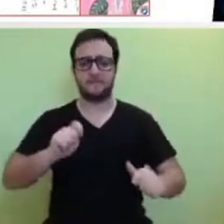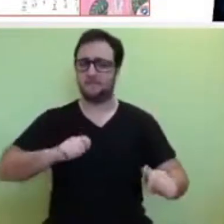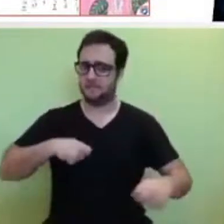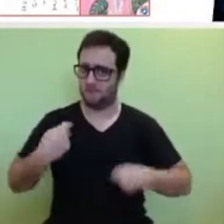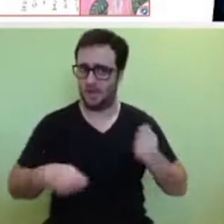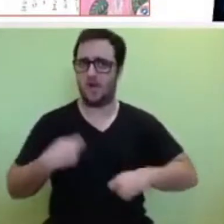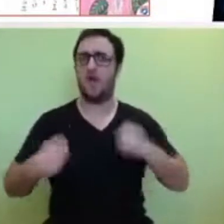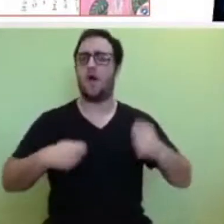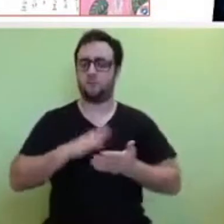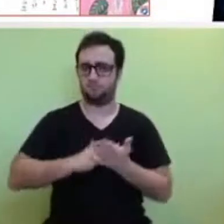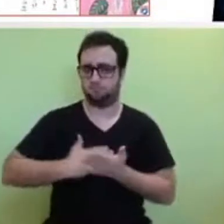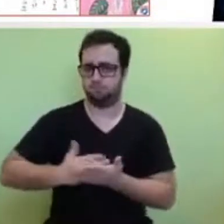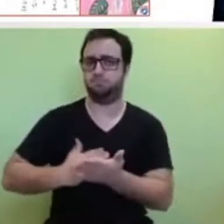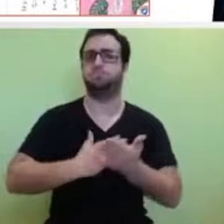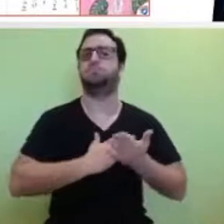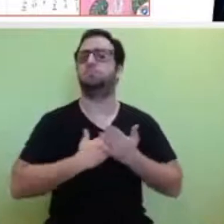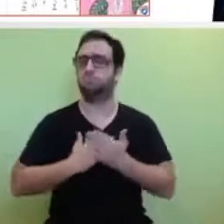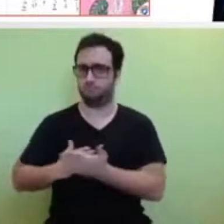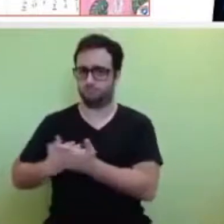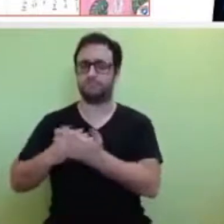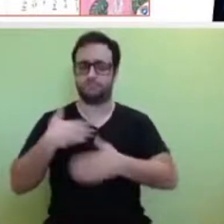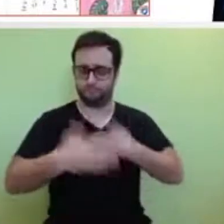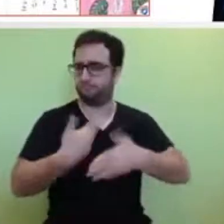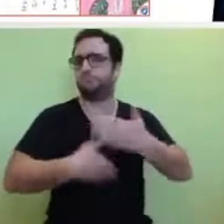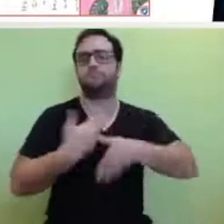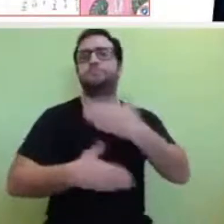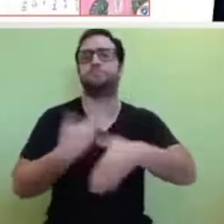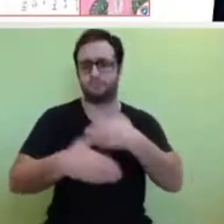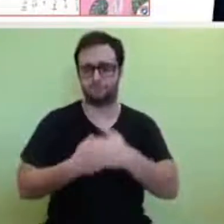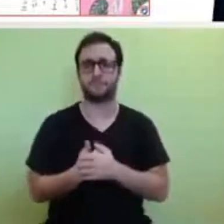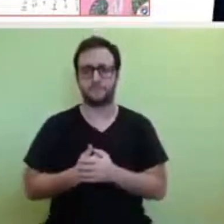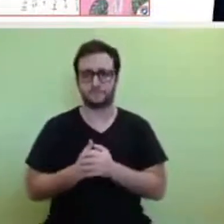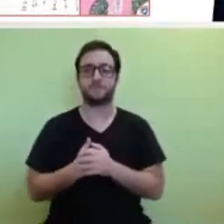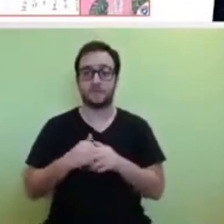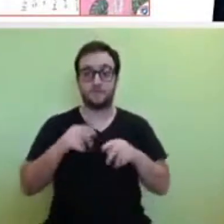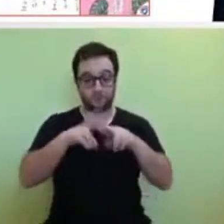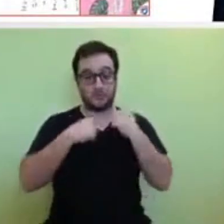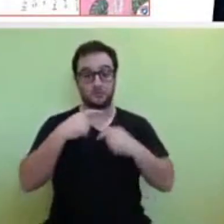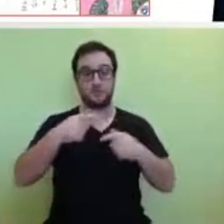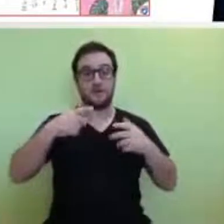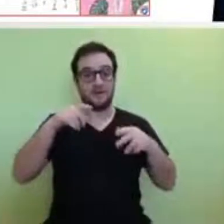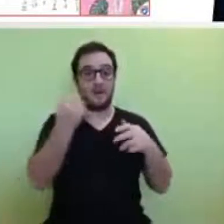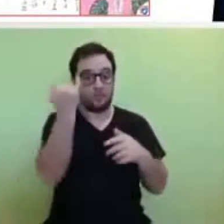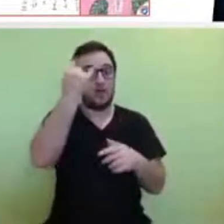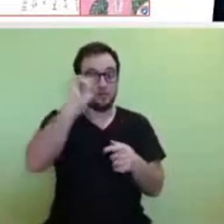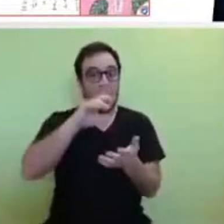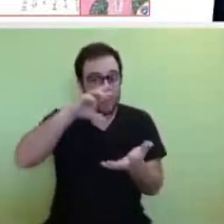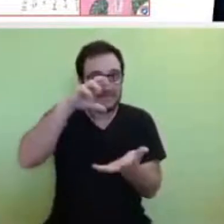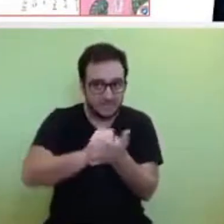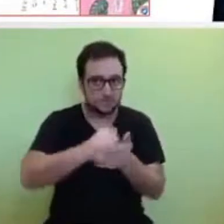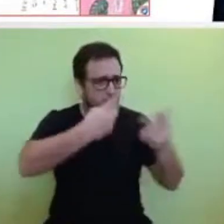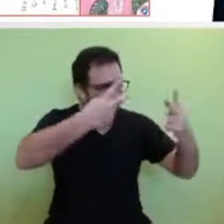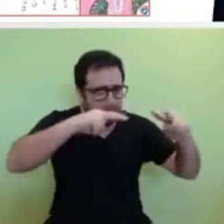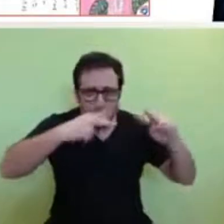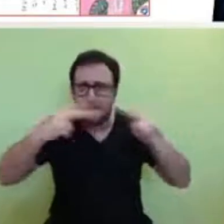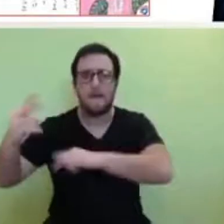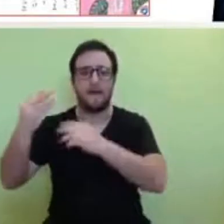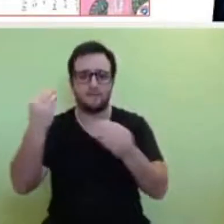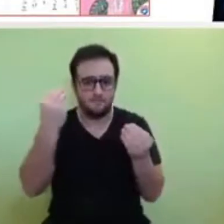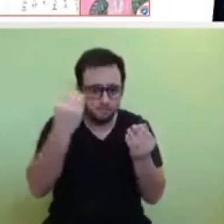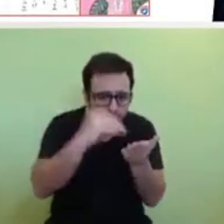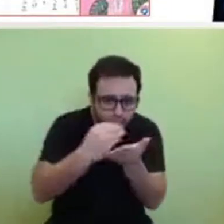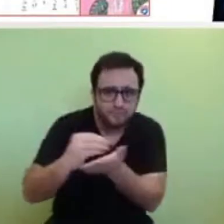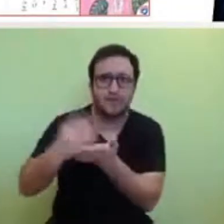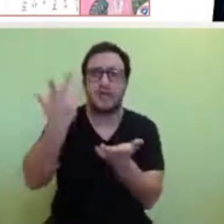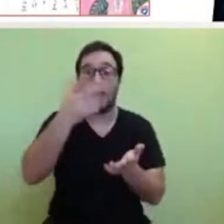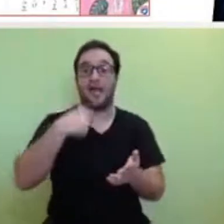lembrar também deles, né? Fora que serviu de um registro, um trabalho bem legal, que depois até virou artigo. Também já utilizei a escrita